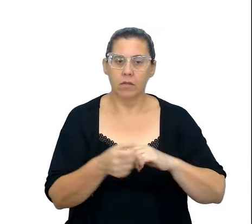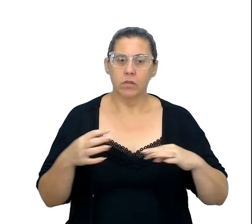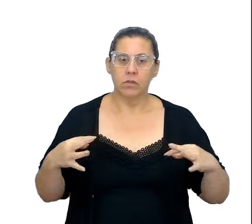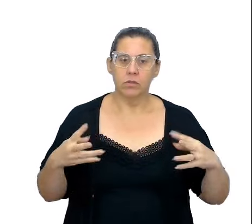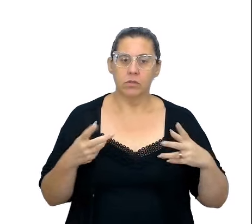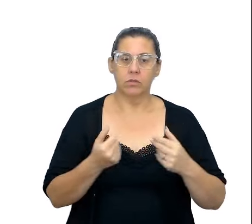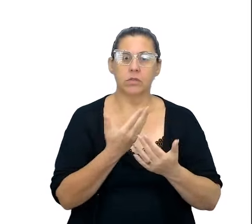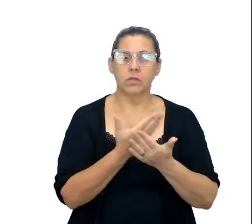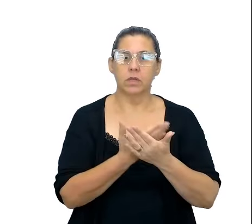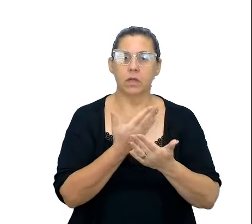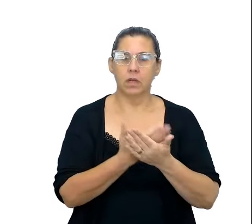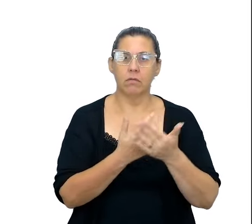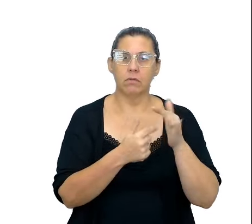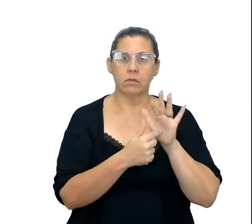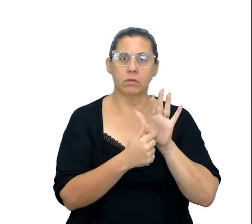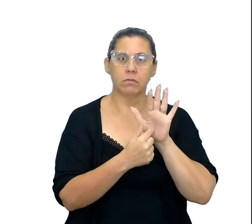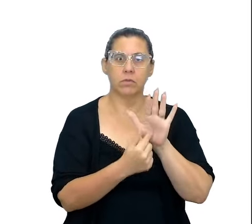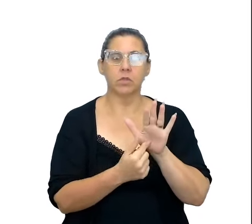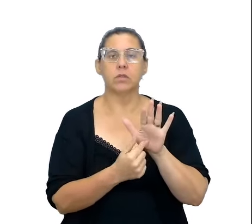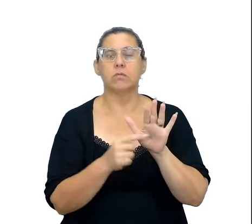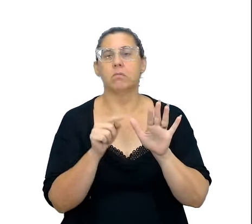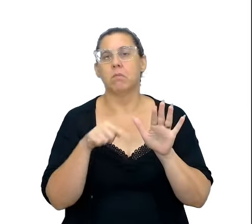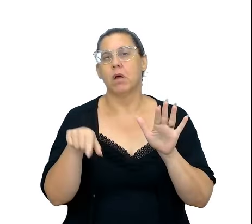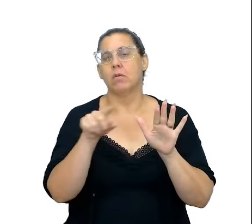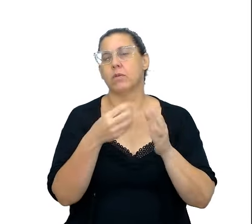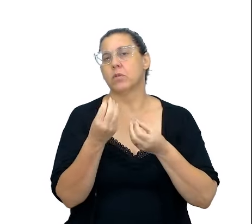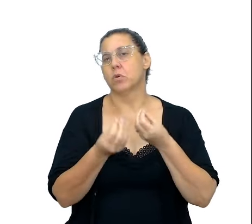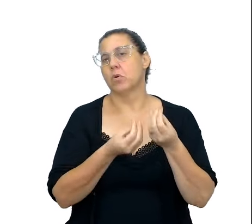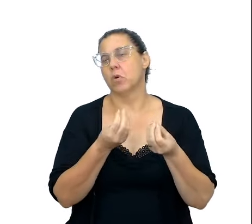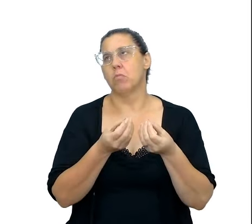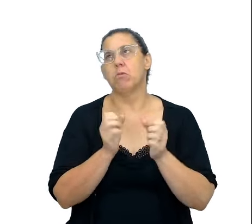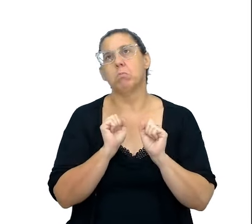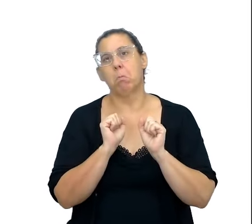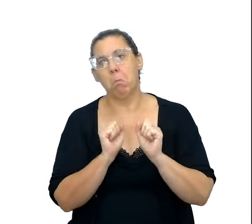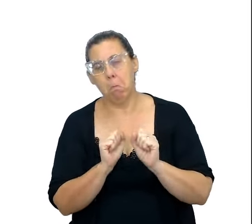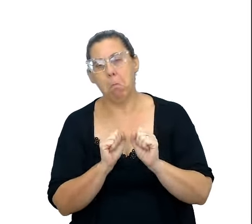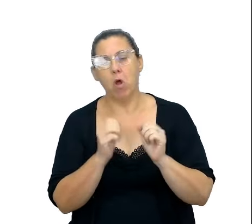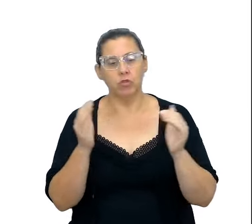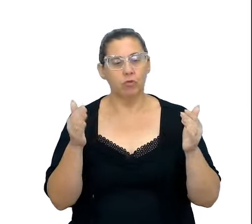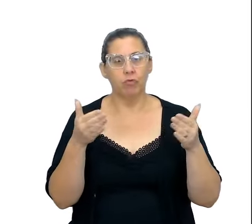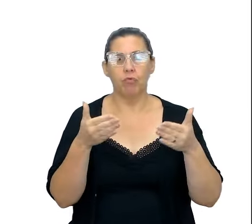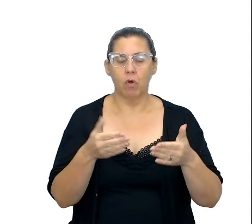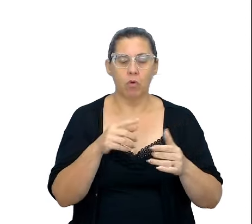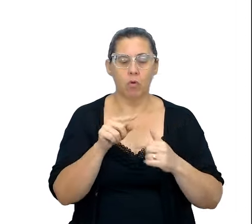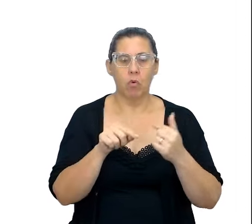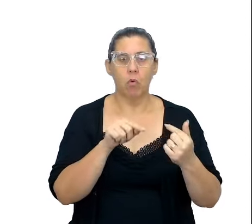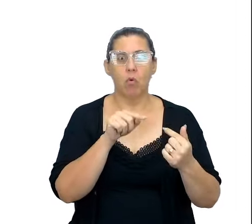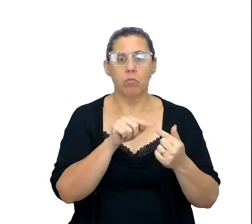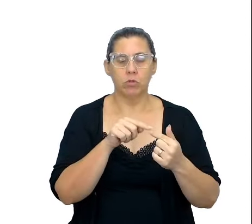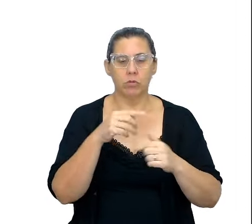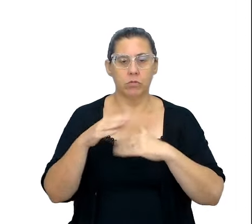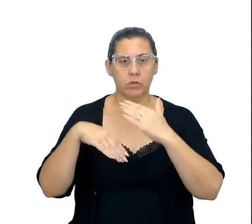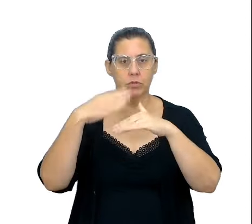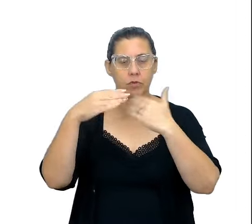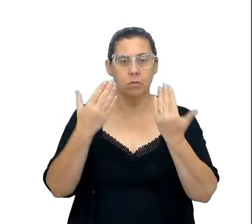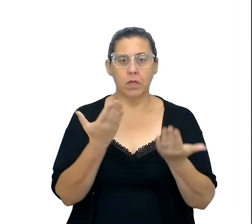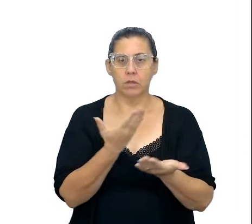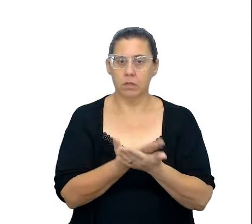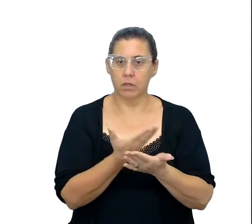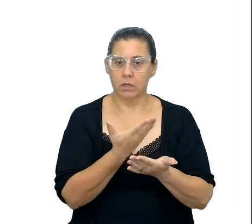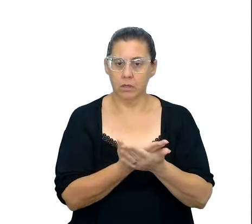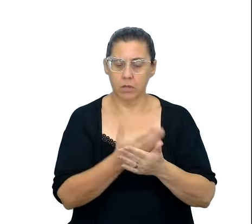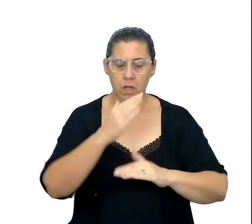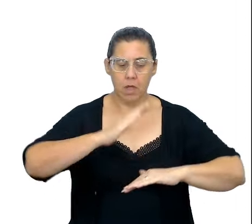gente trouxe aqui para mostrar para vocês como que a gente pode focar, né, o objetivo do desenvolvimento dessa aula com